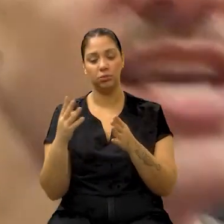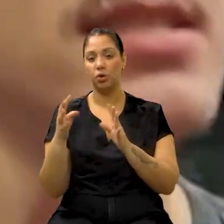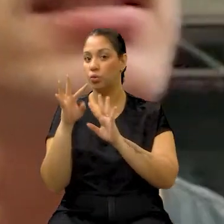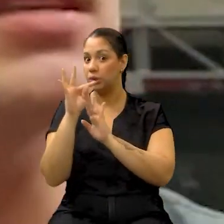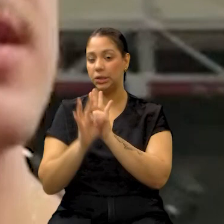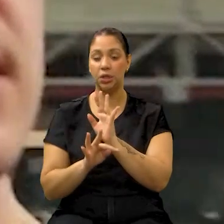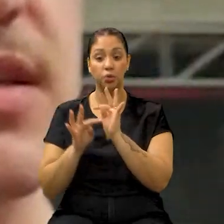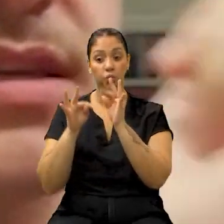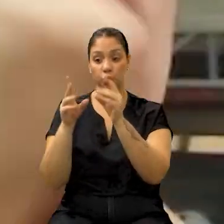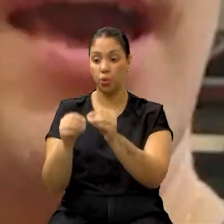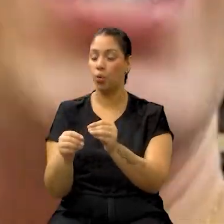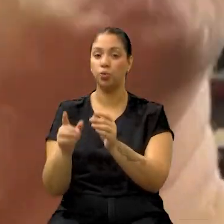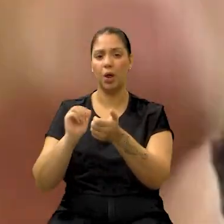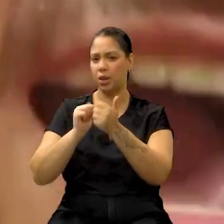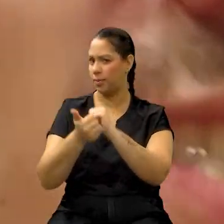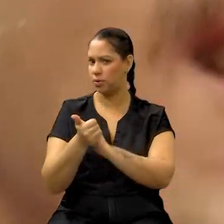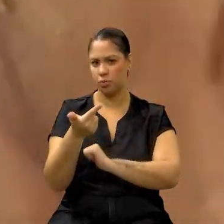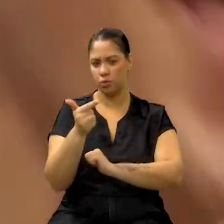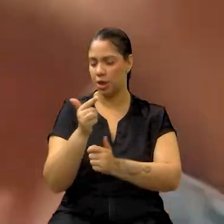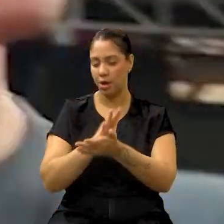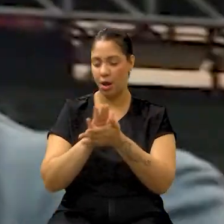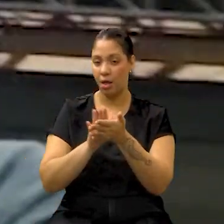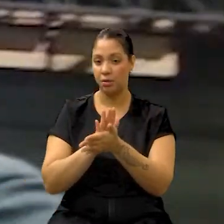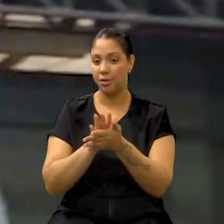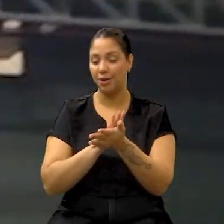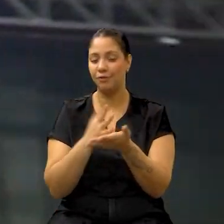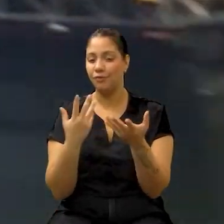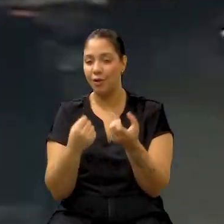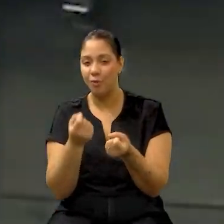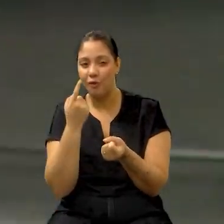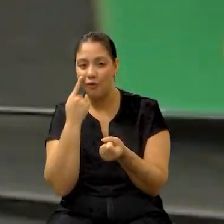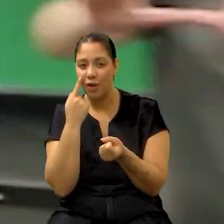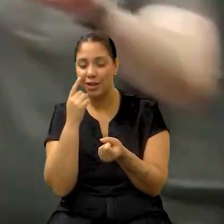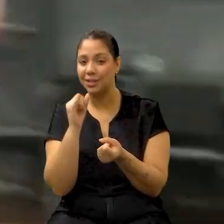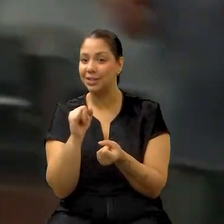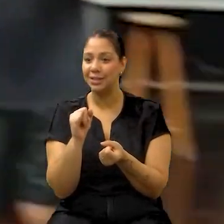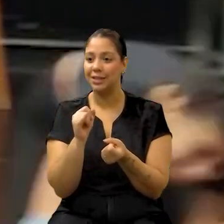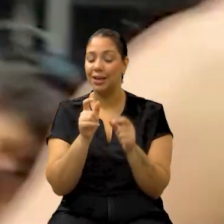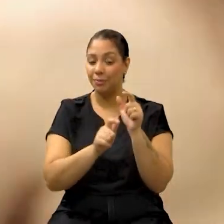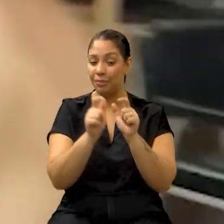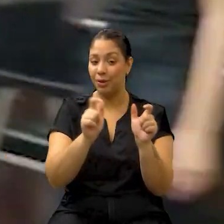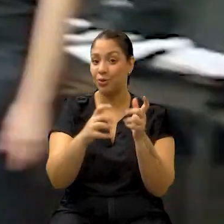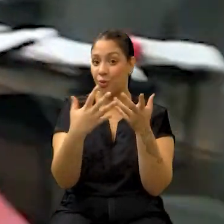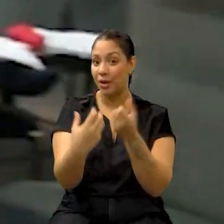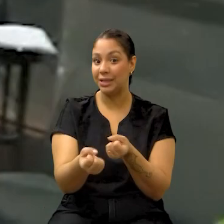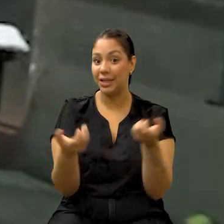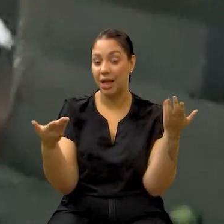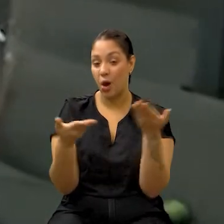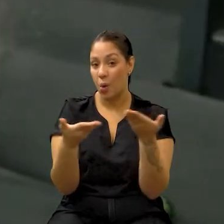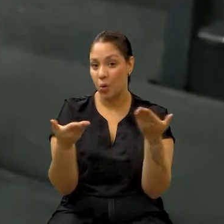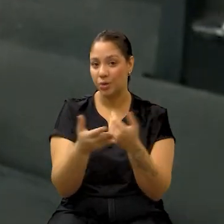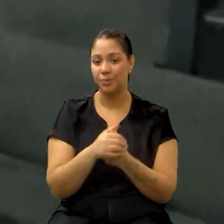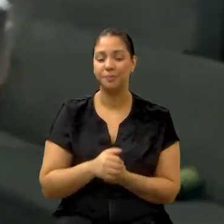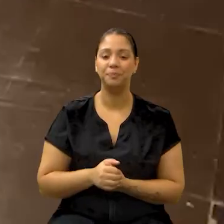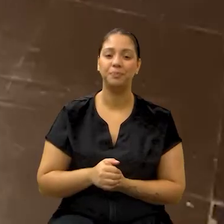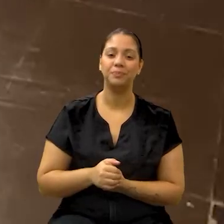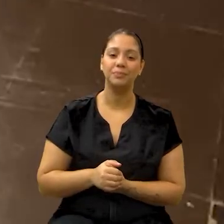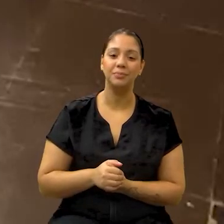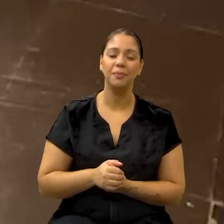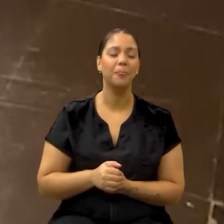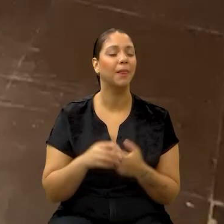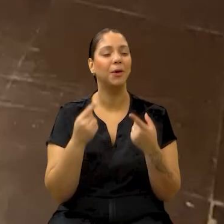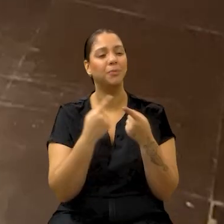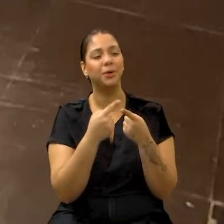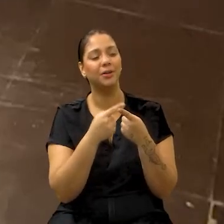íntegra, sem corte, sem adaptação, e para ver se isso cola hoje em dia, se ainda funciona. Porque